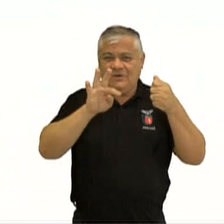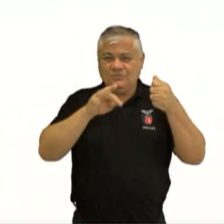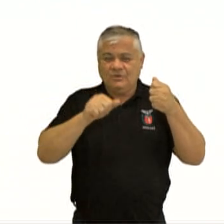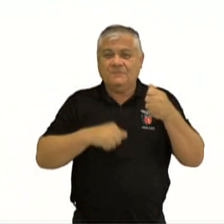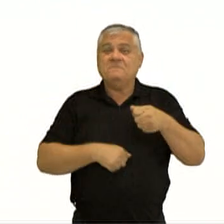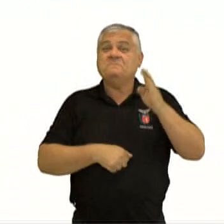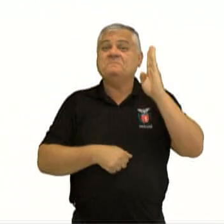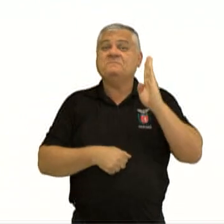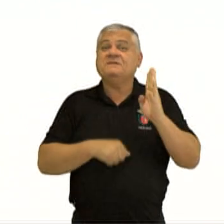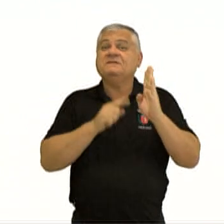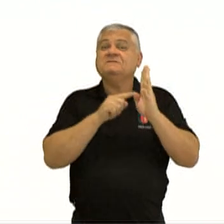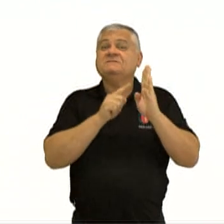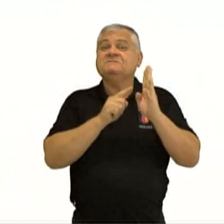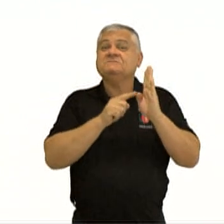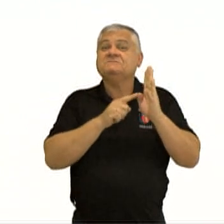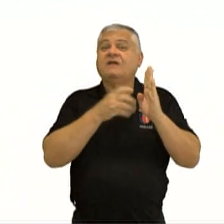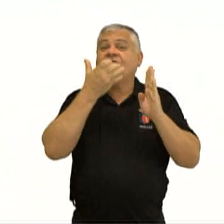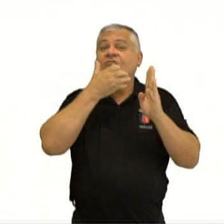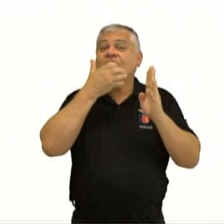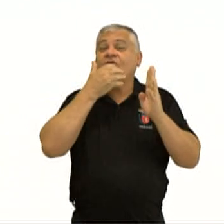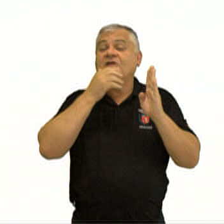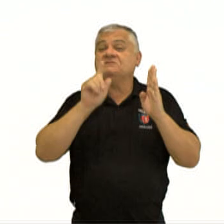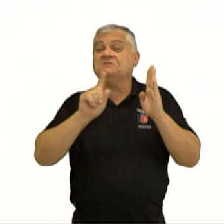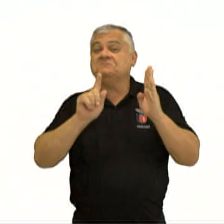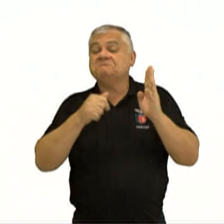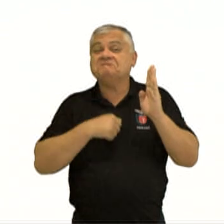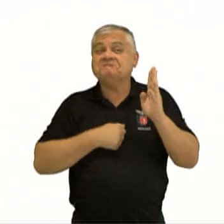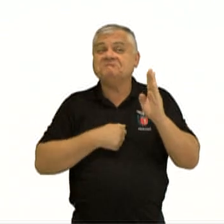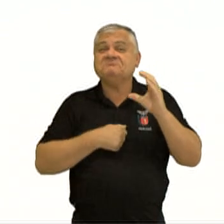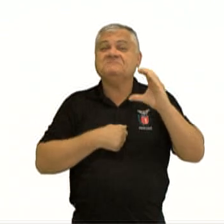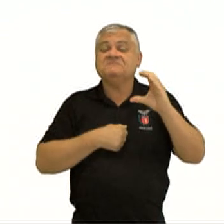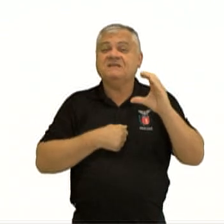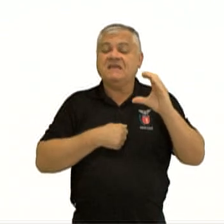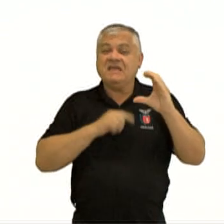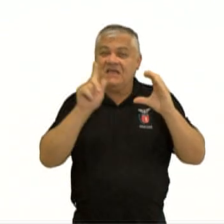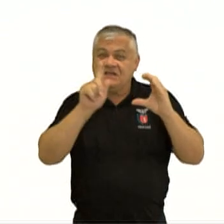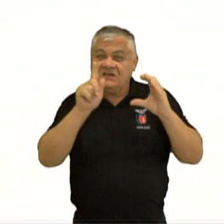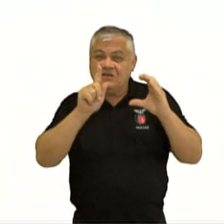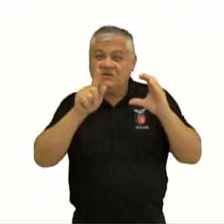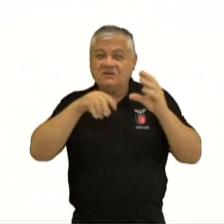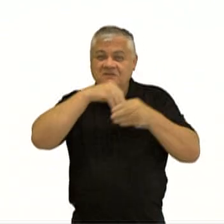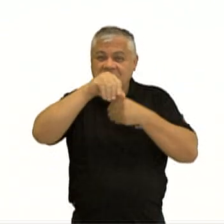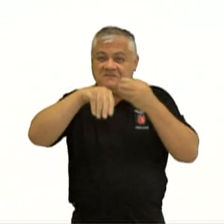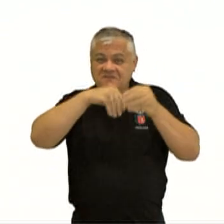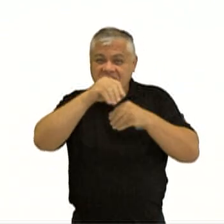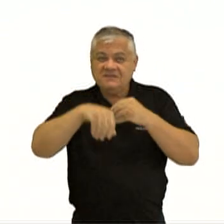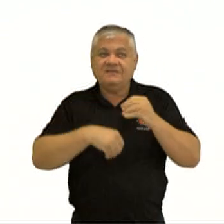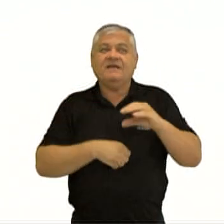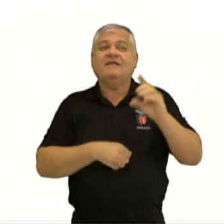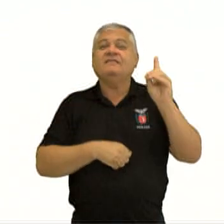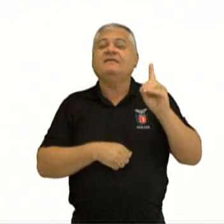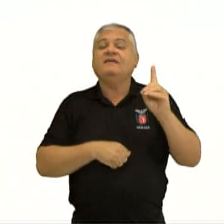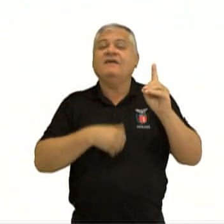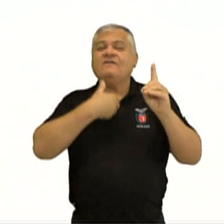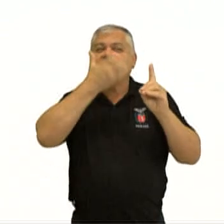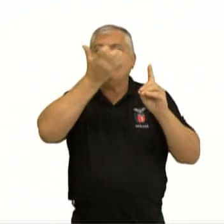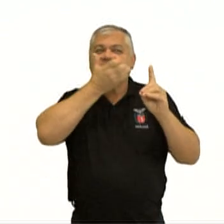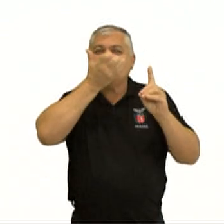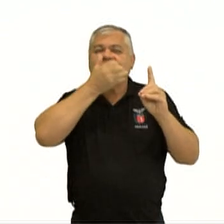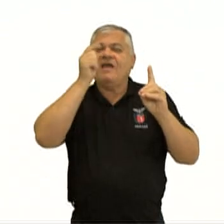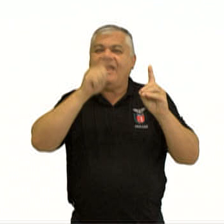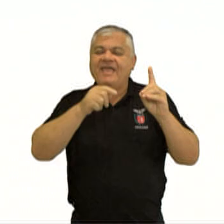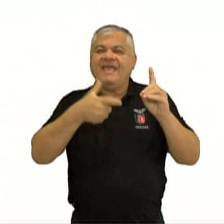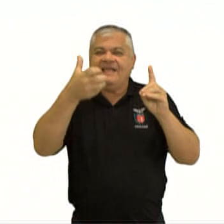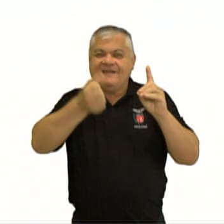B, frutose e glicose; letra C, glicose e amido; letra D, frutose